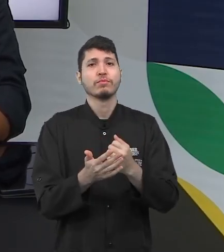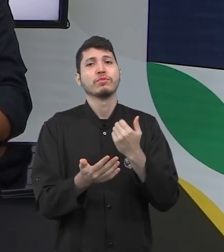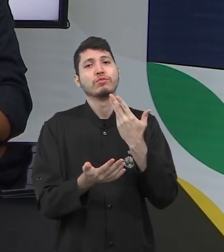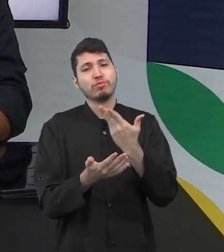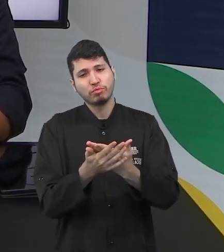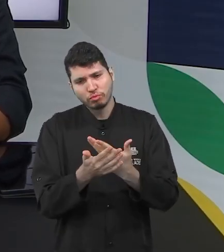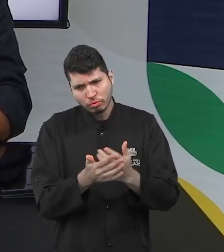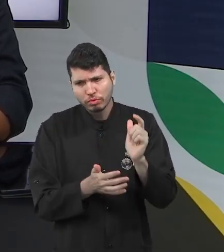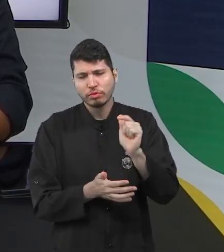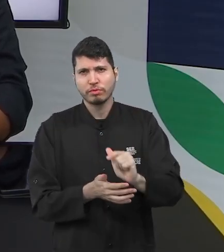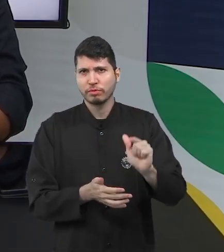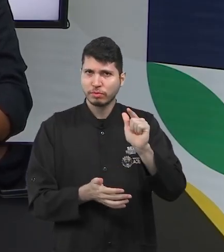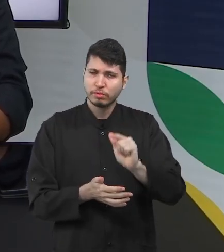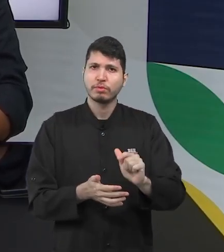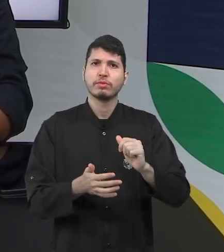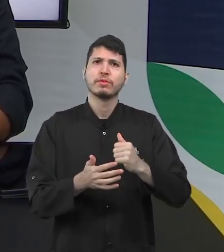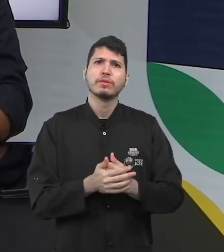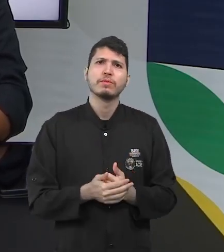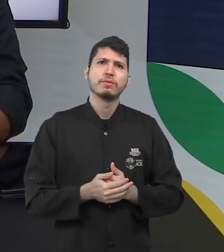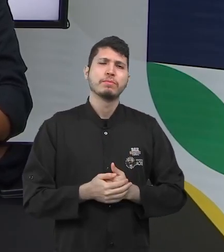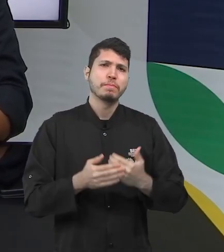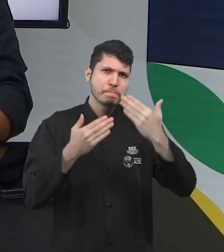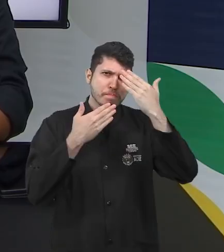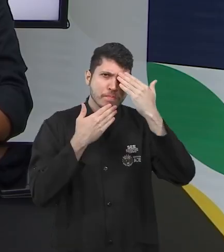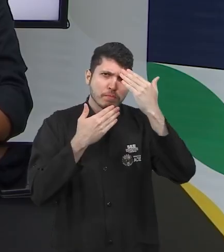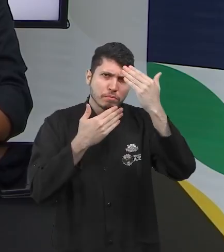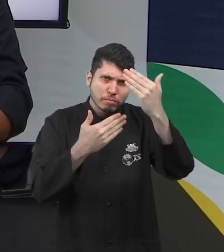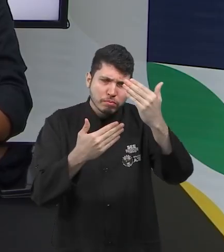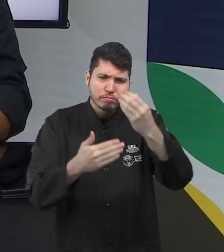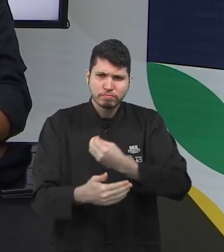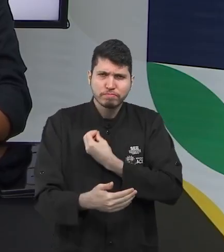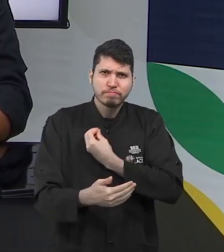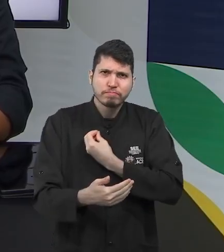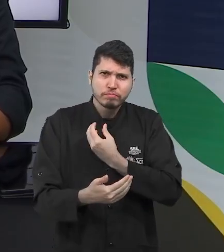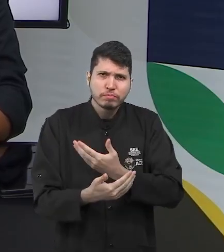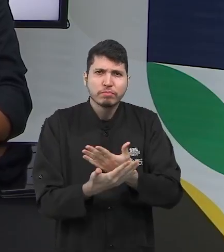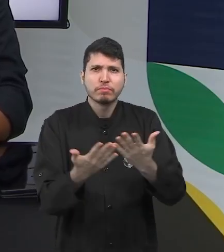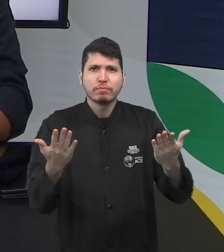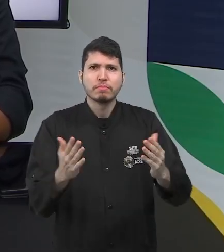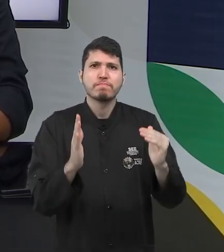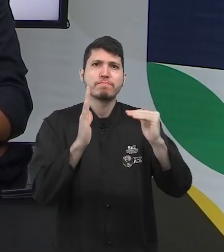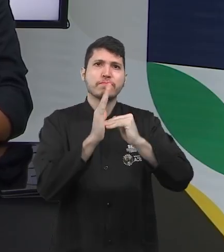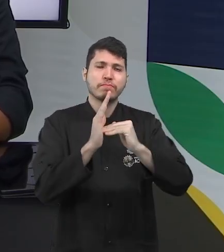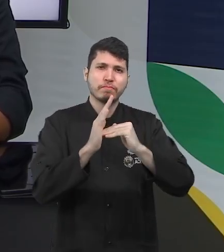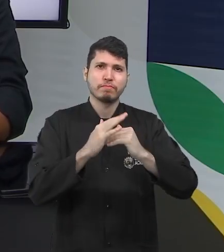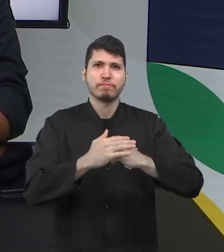estudem, refaçam questões de Enem. E muito obrigado pela presença de todos. Até a próxima.